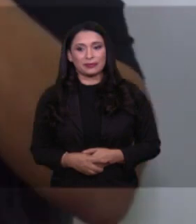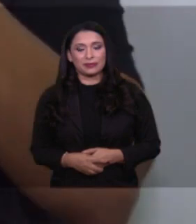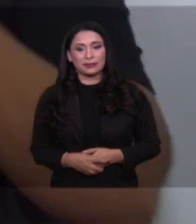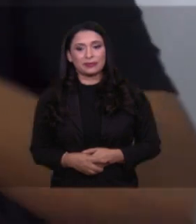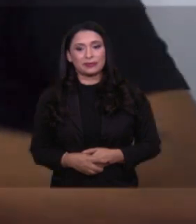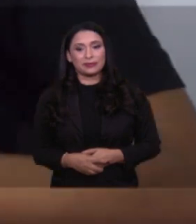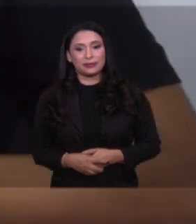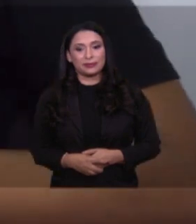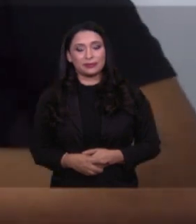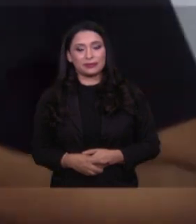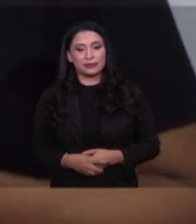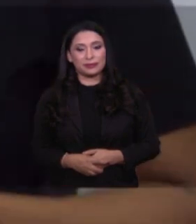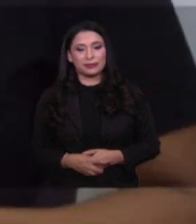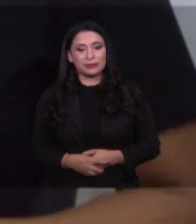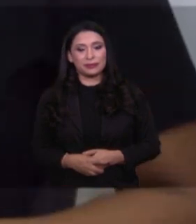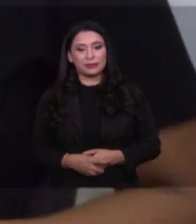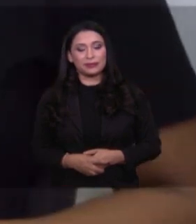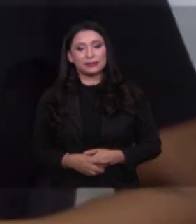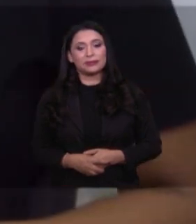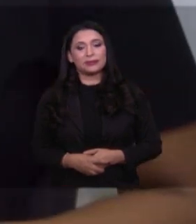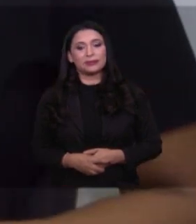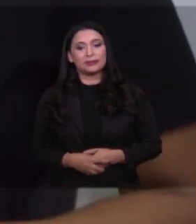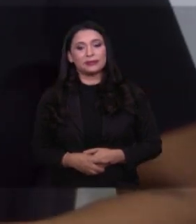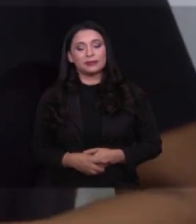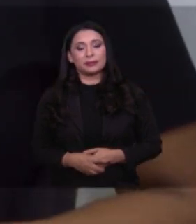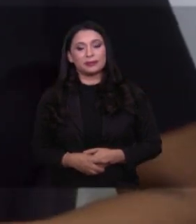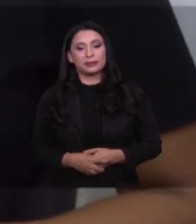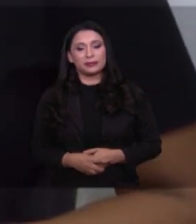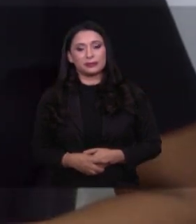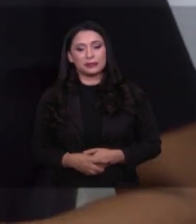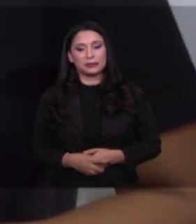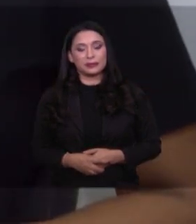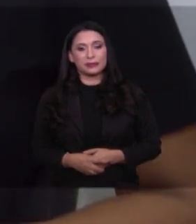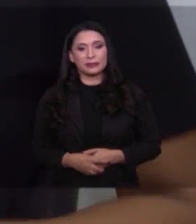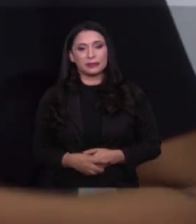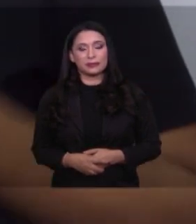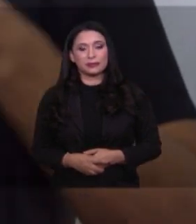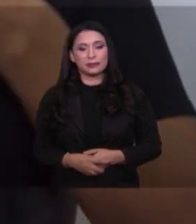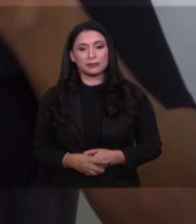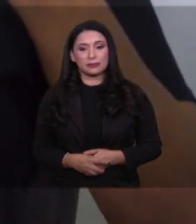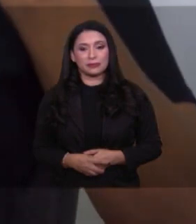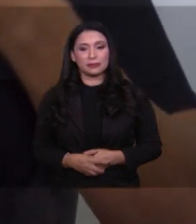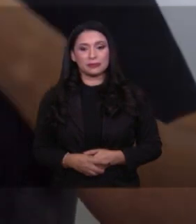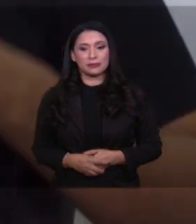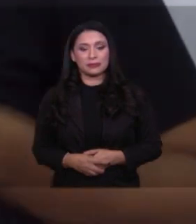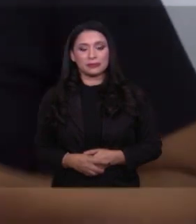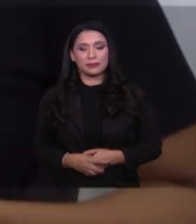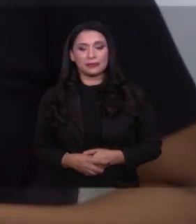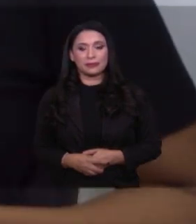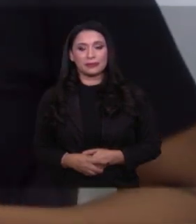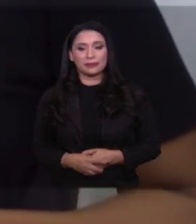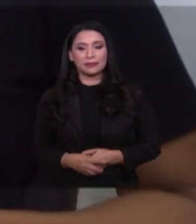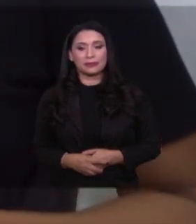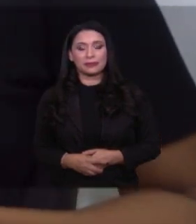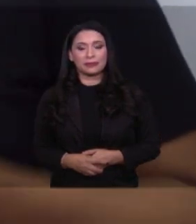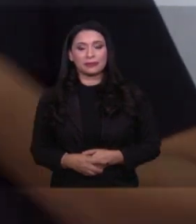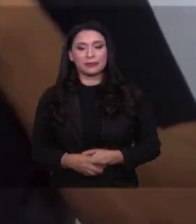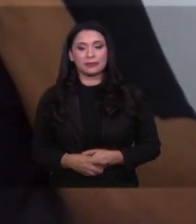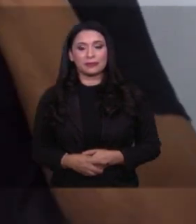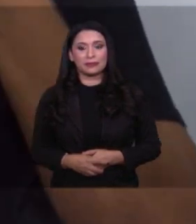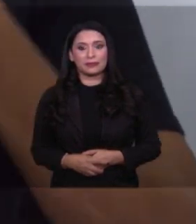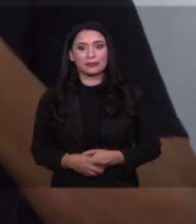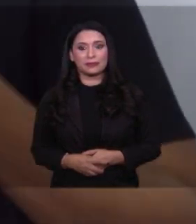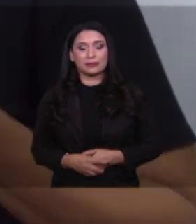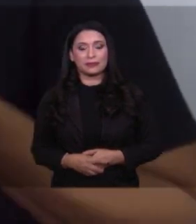o incentivo, o tratamento. Então, eu vi que aqui a gente tem. Eu fiquei de boca aberta, achei muito